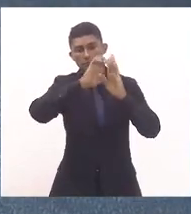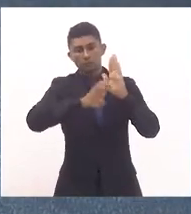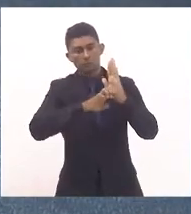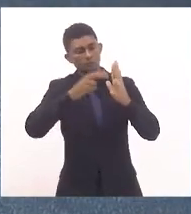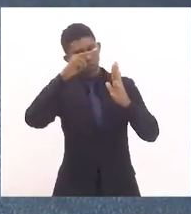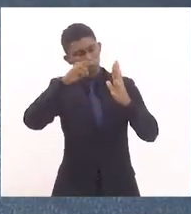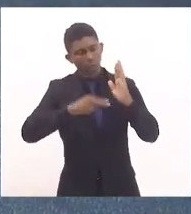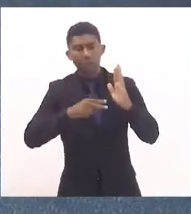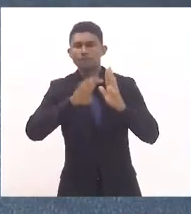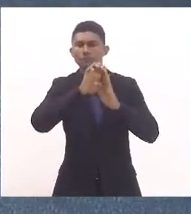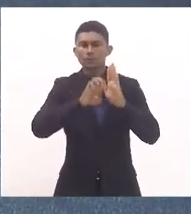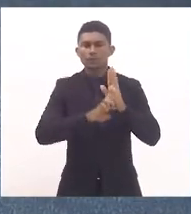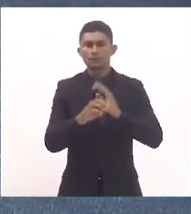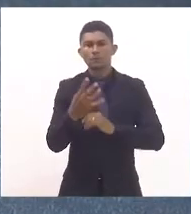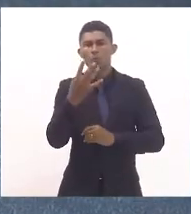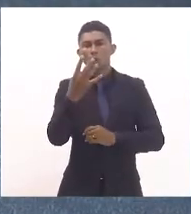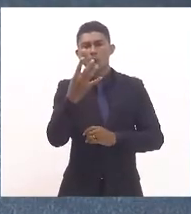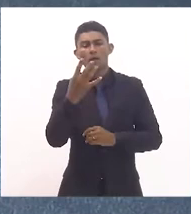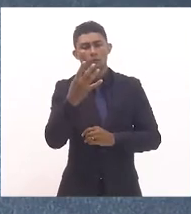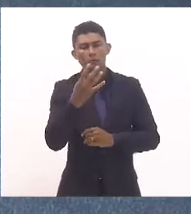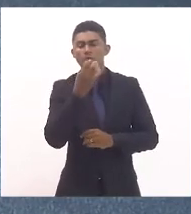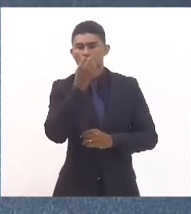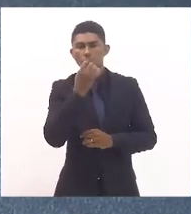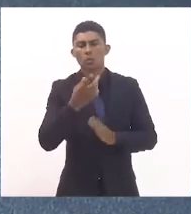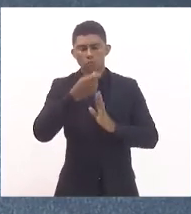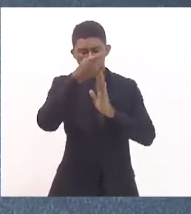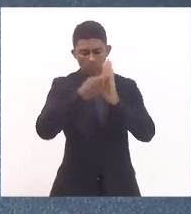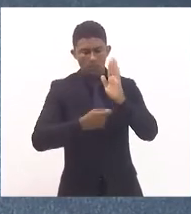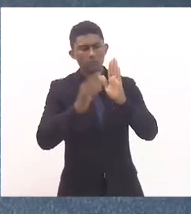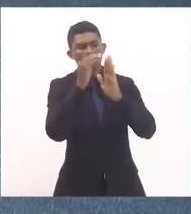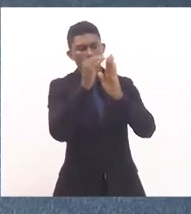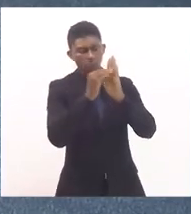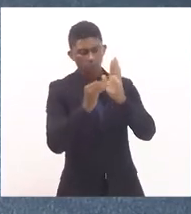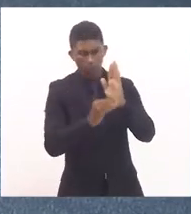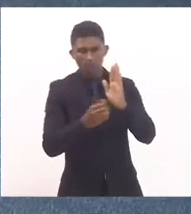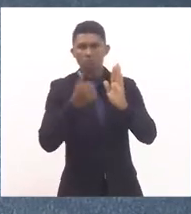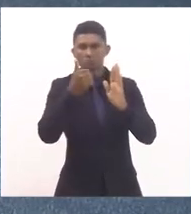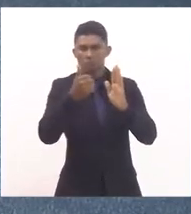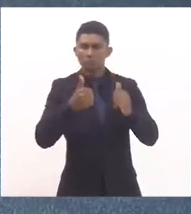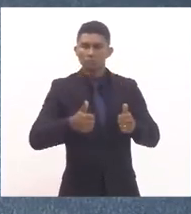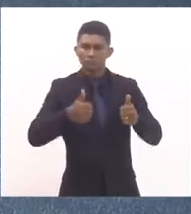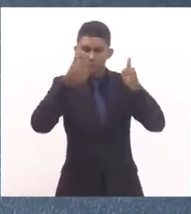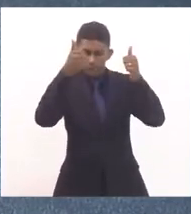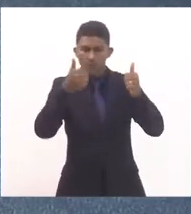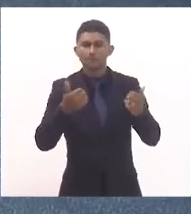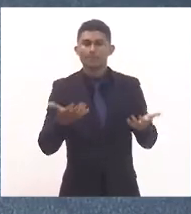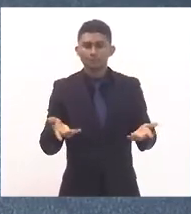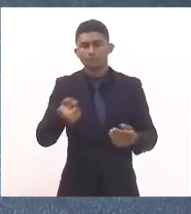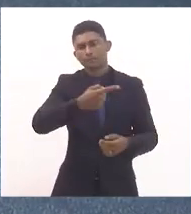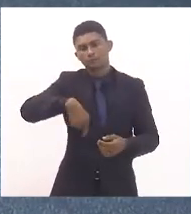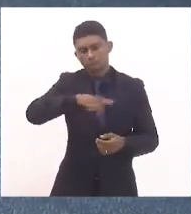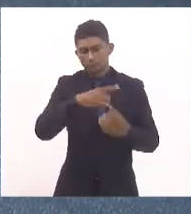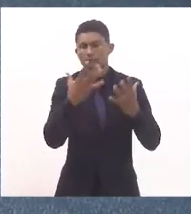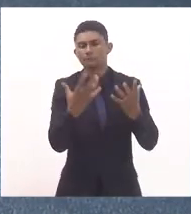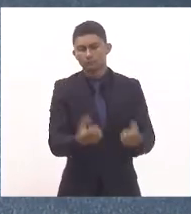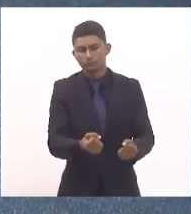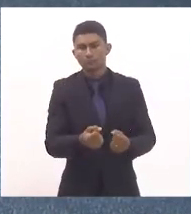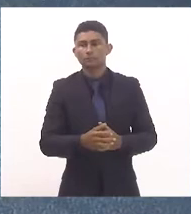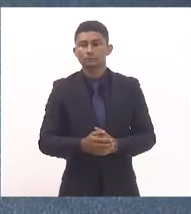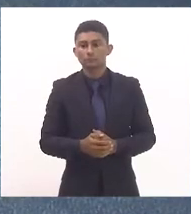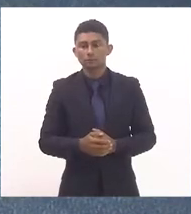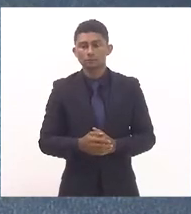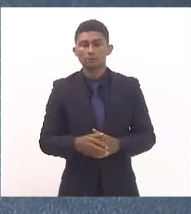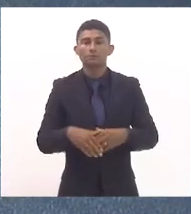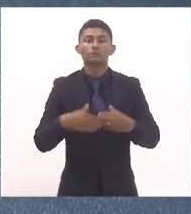4 emendas aprimoram a redação do projeto, razão pela qual nós as acolhemos. Isso